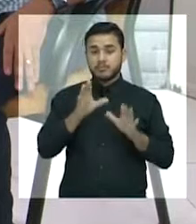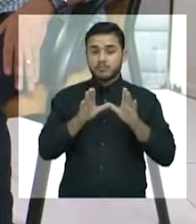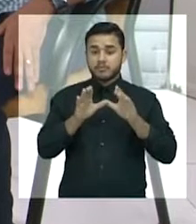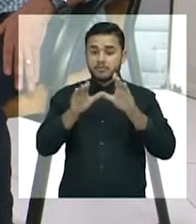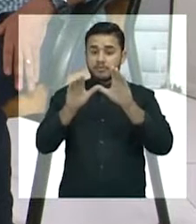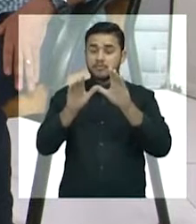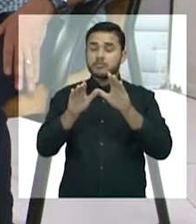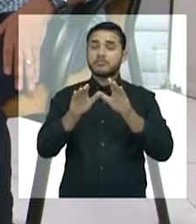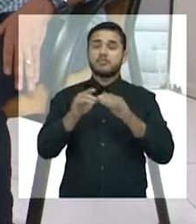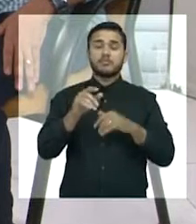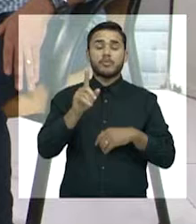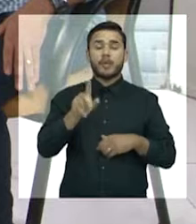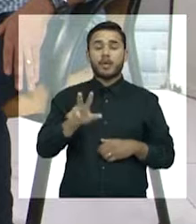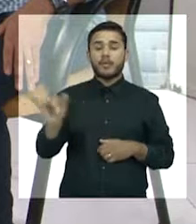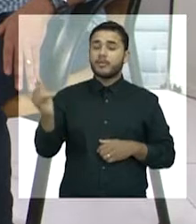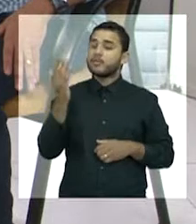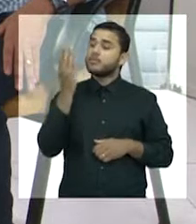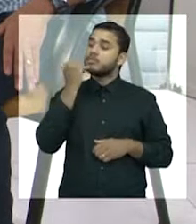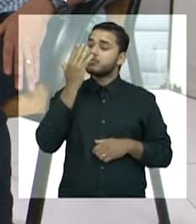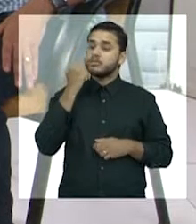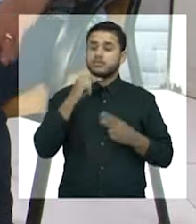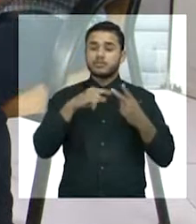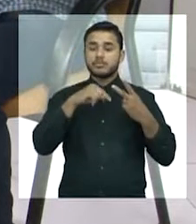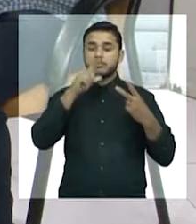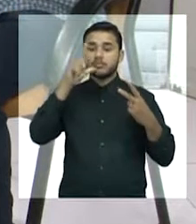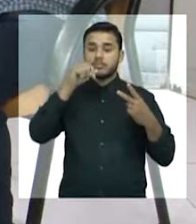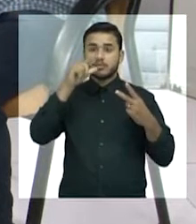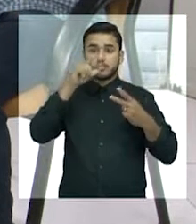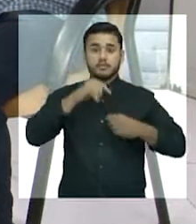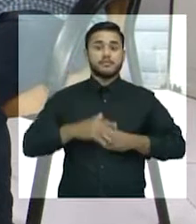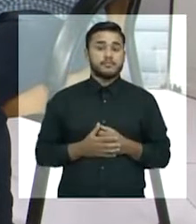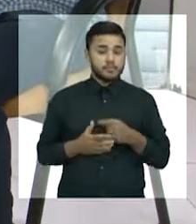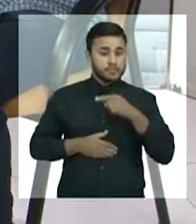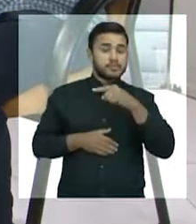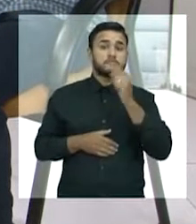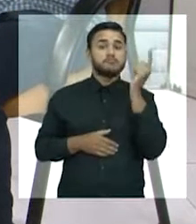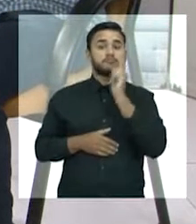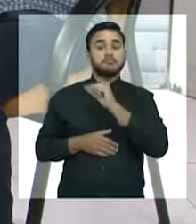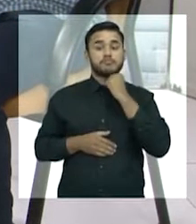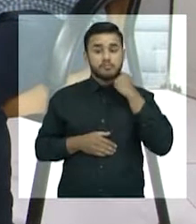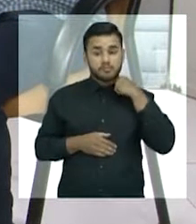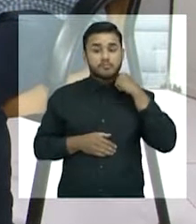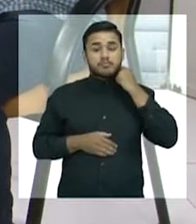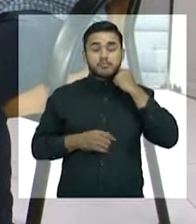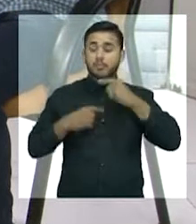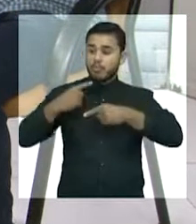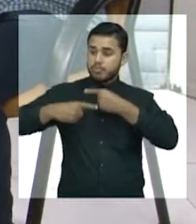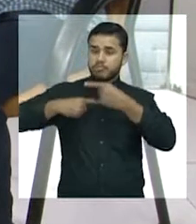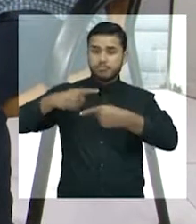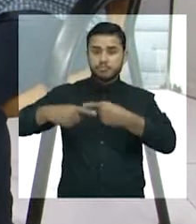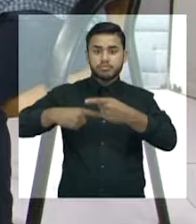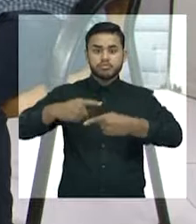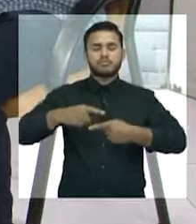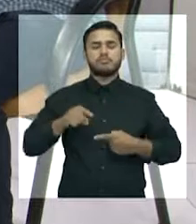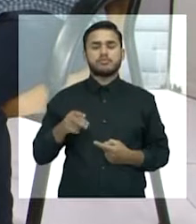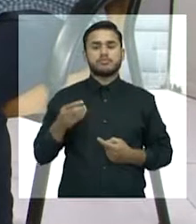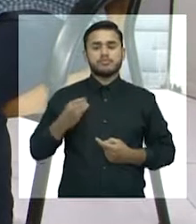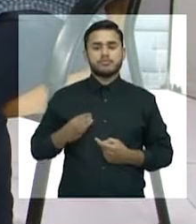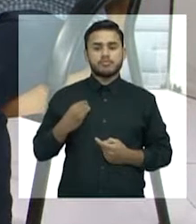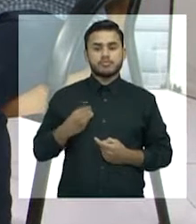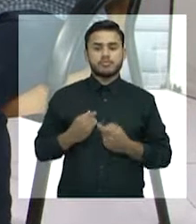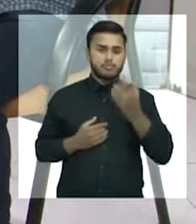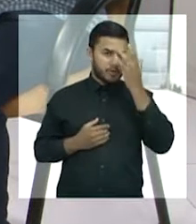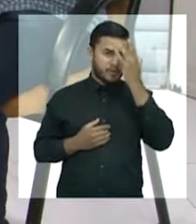água. A população com o hábito de alimentá-los é muito fácil, então eles têm uma capacidade de proliferação, de reprodução e de se instalar muito